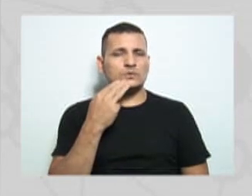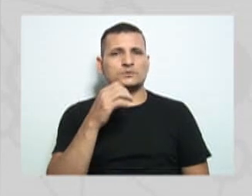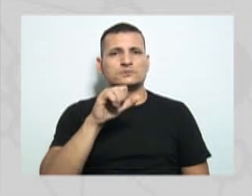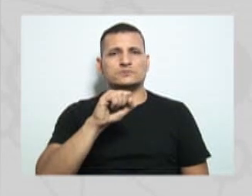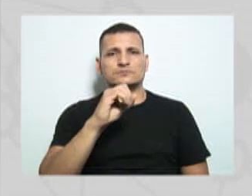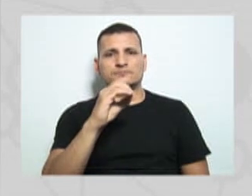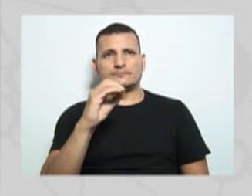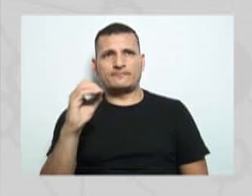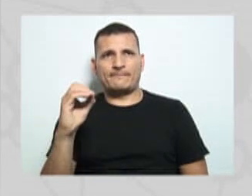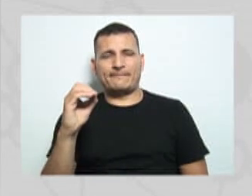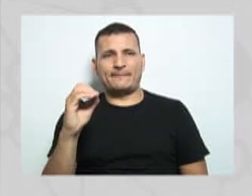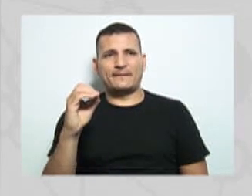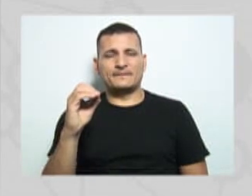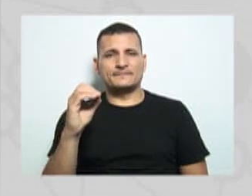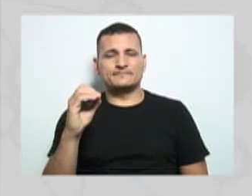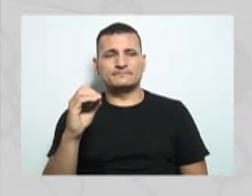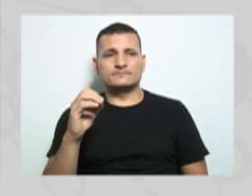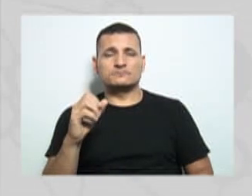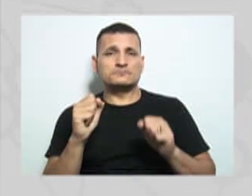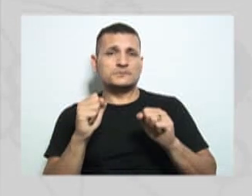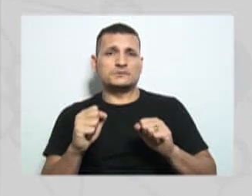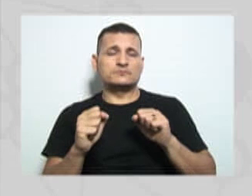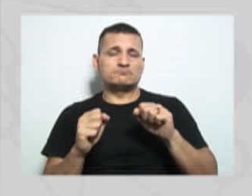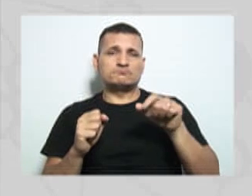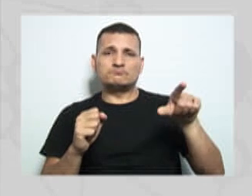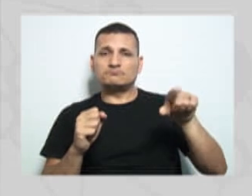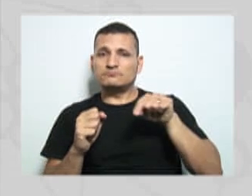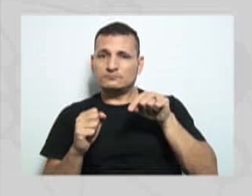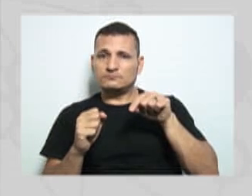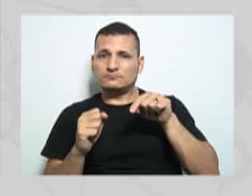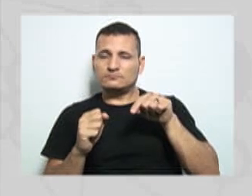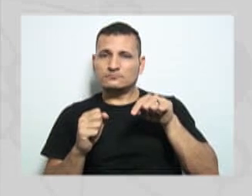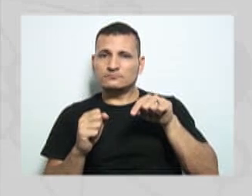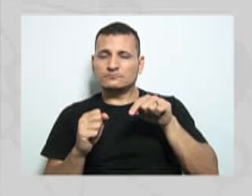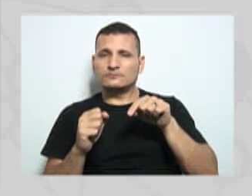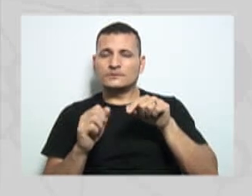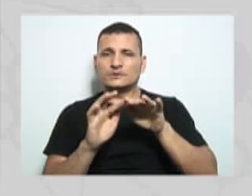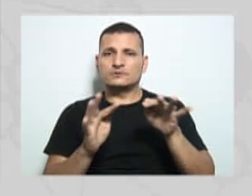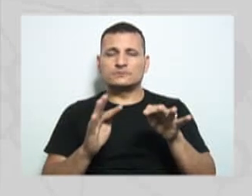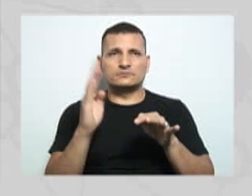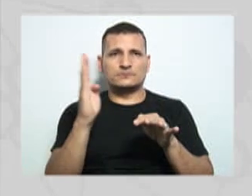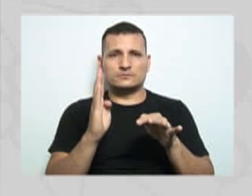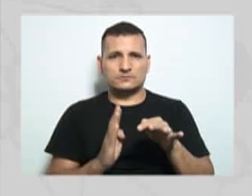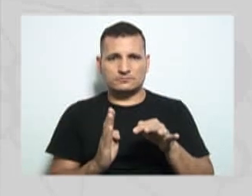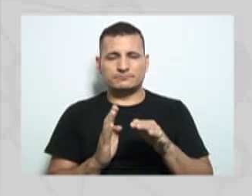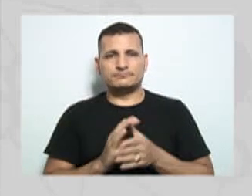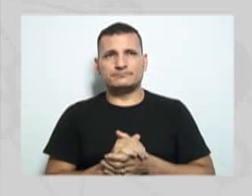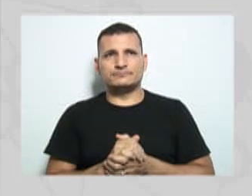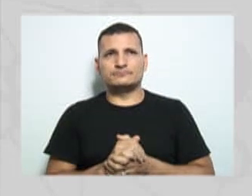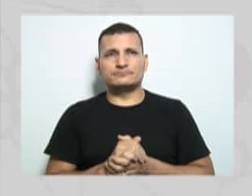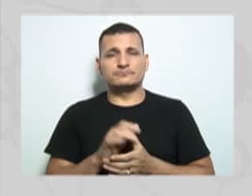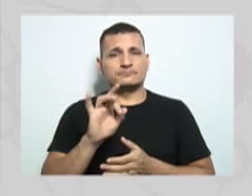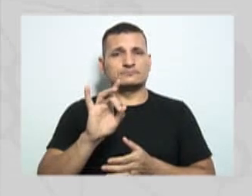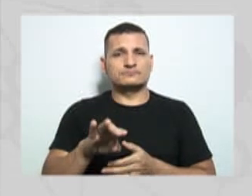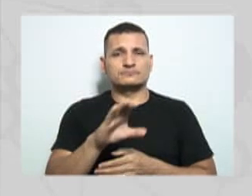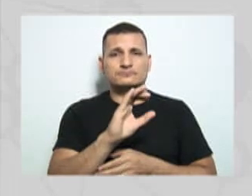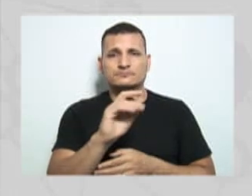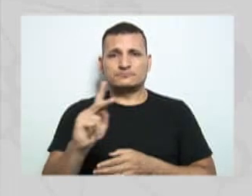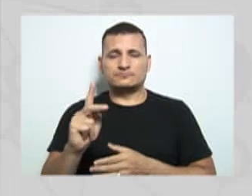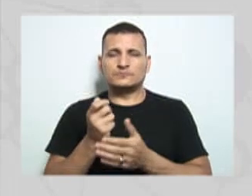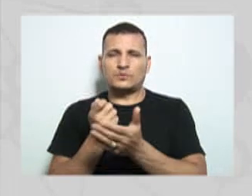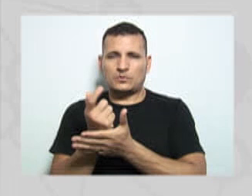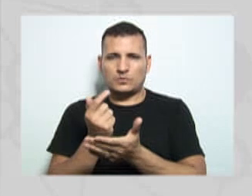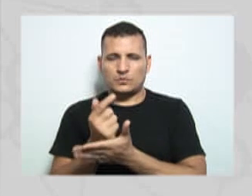4.800.000, certo? Podem optar pelo regime do Simples Nacional, como já foi dito, somente cooperativas de